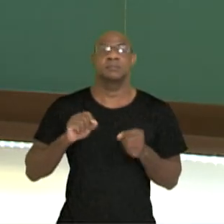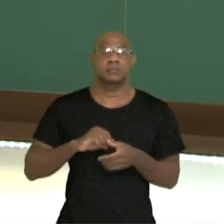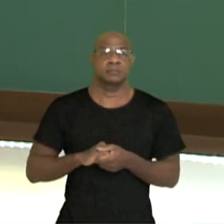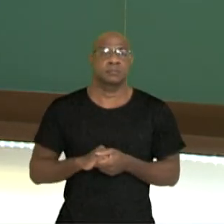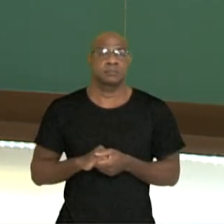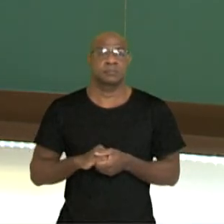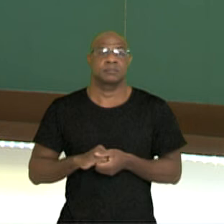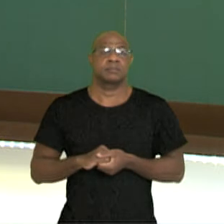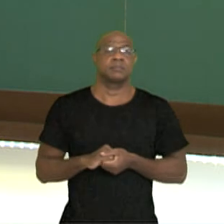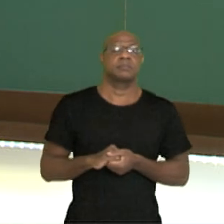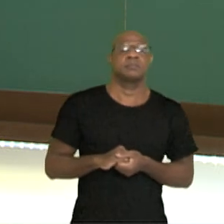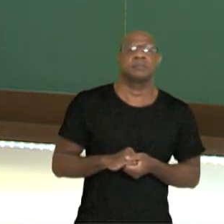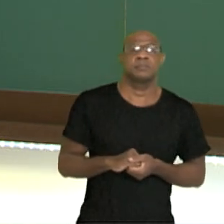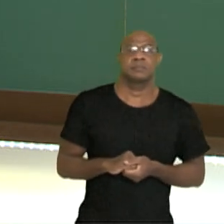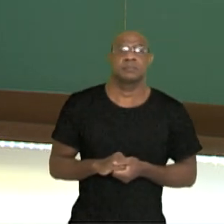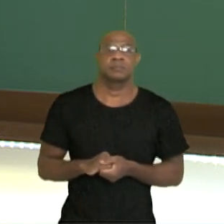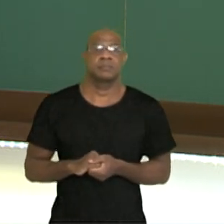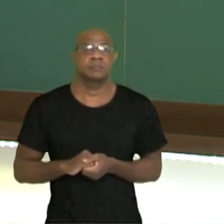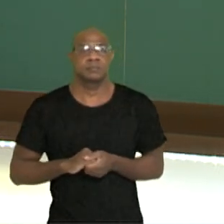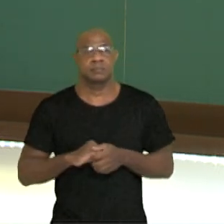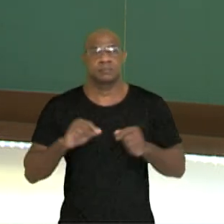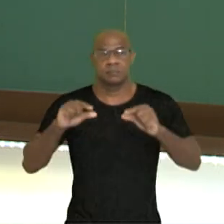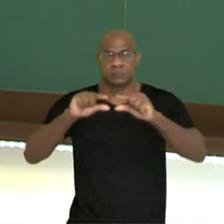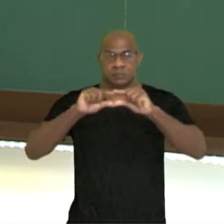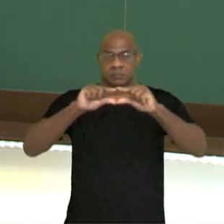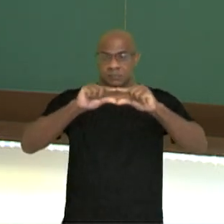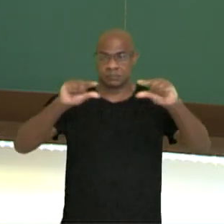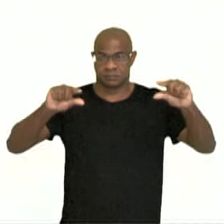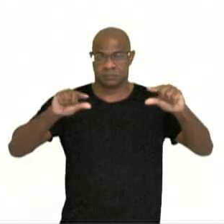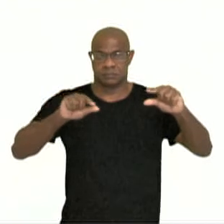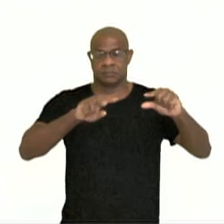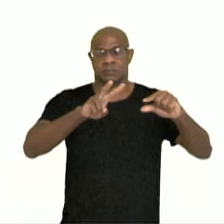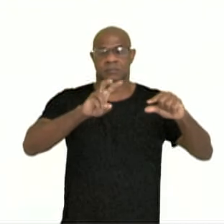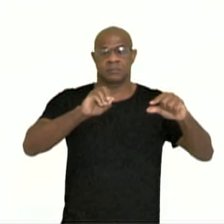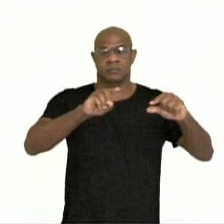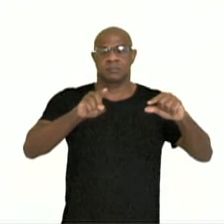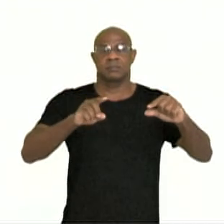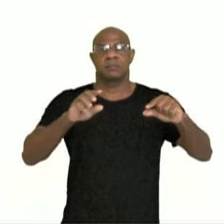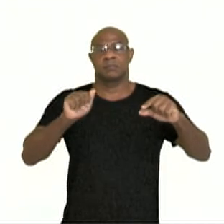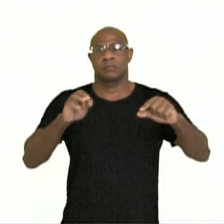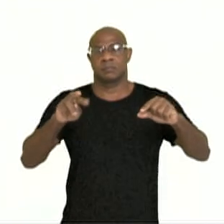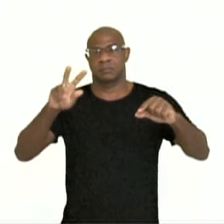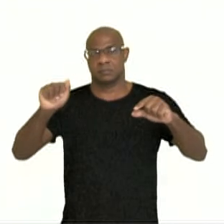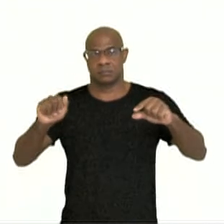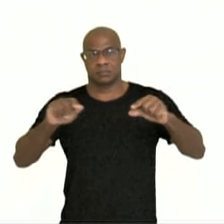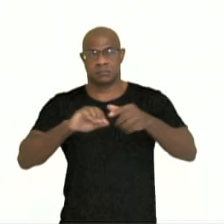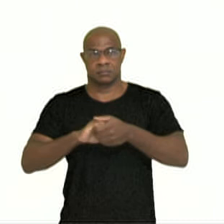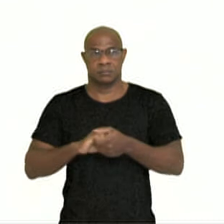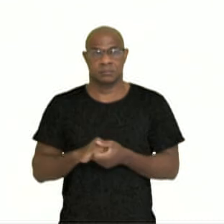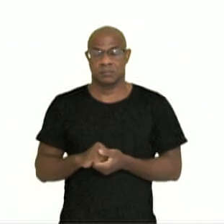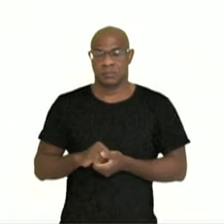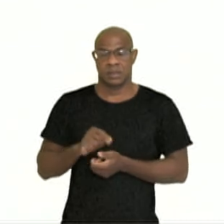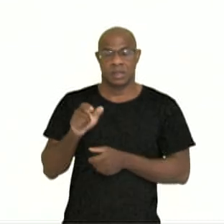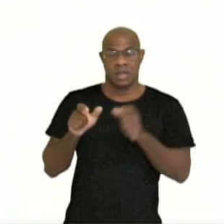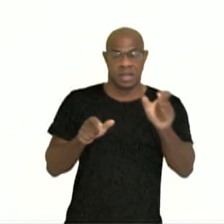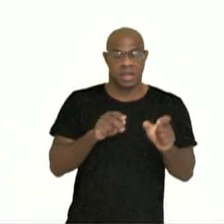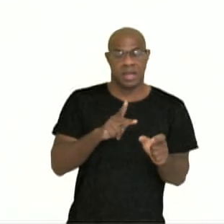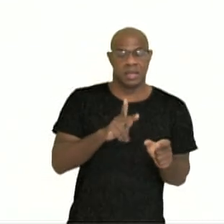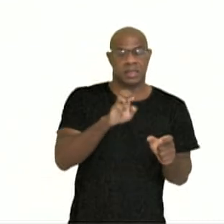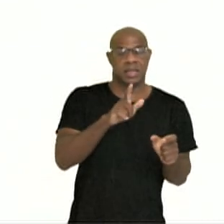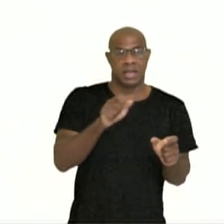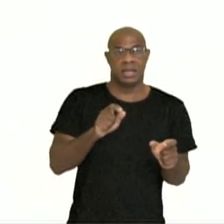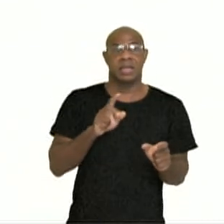essas aqui, as seguintes. A frase na voz ativa, Kelly will use the telephone, a Kelly vai usar o telefone, deve